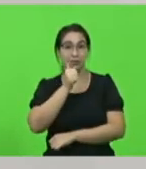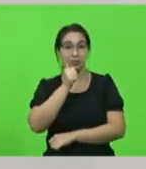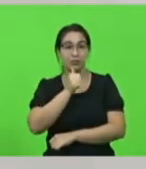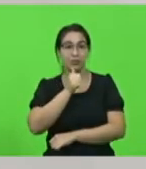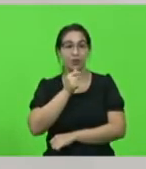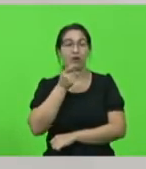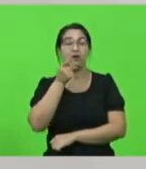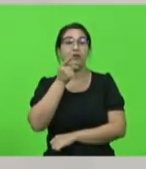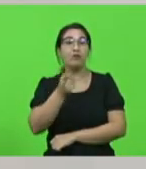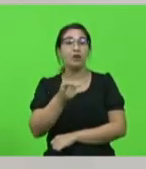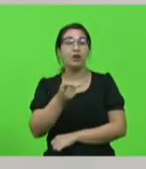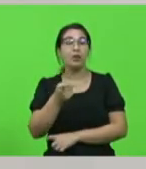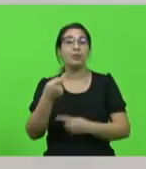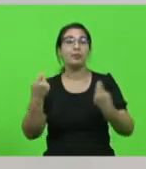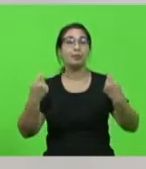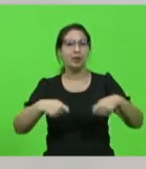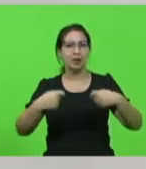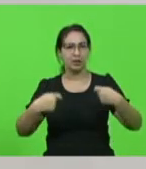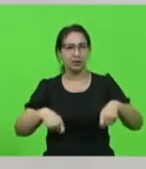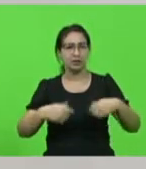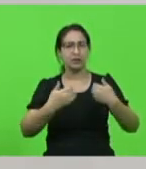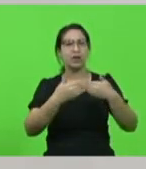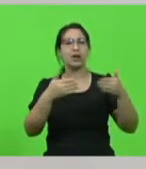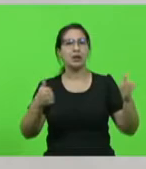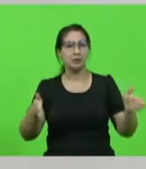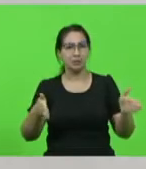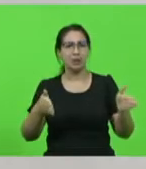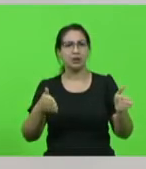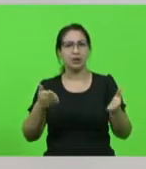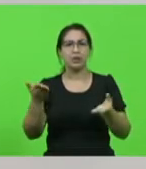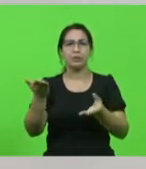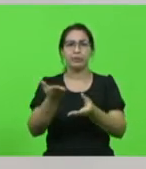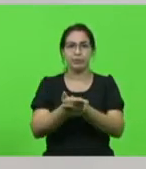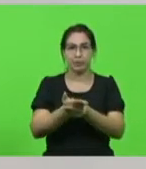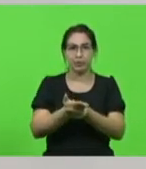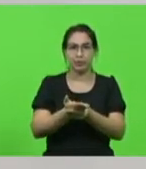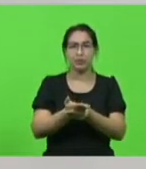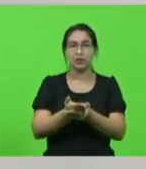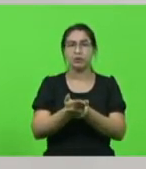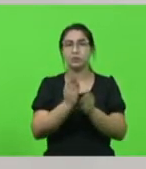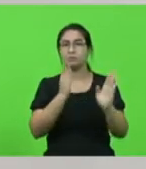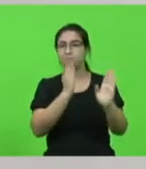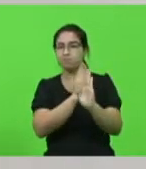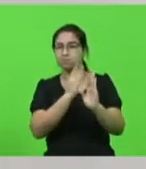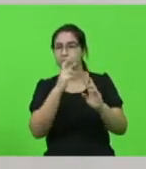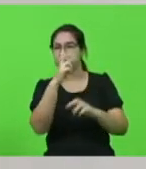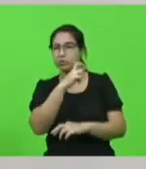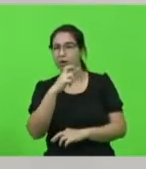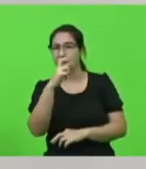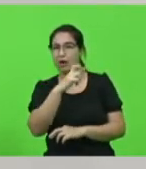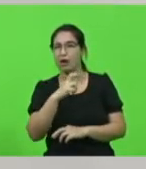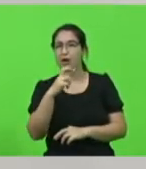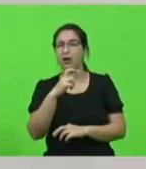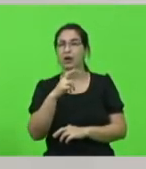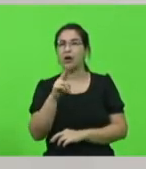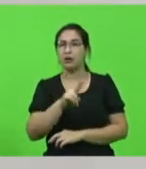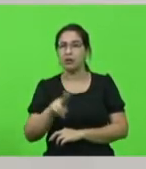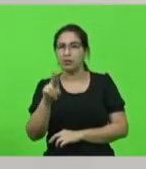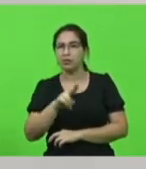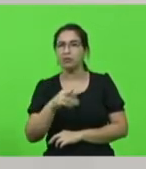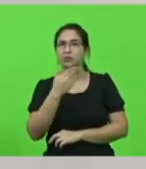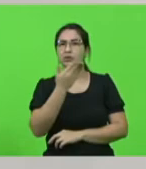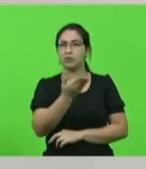disse que deveria, sim, abrir um processo para investigar essa subutilização